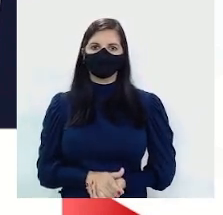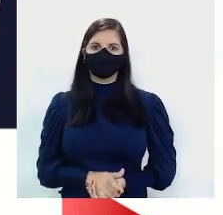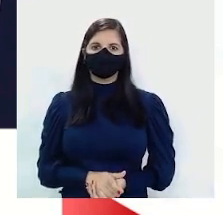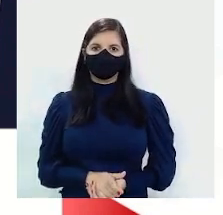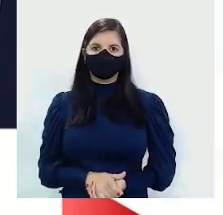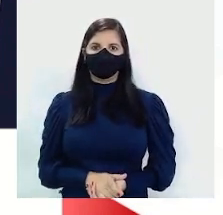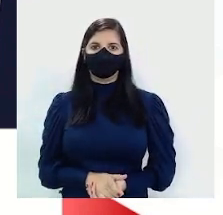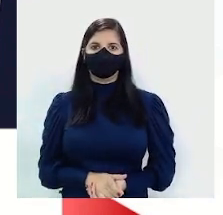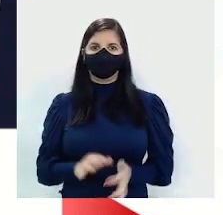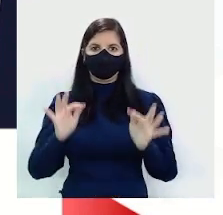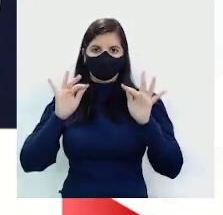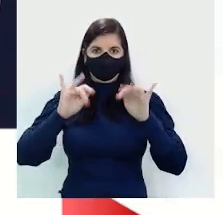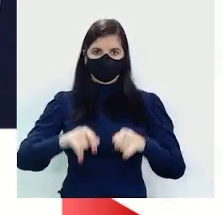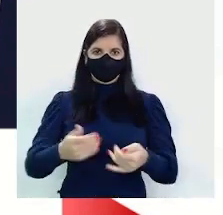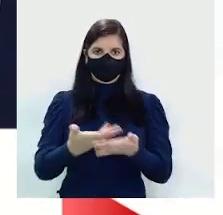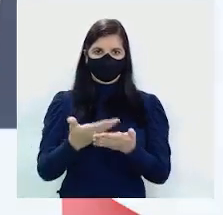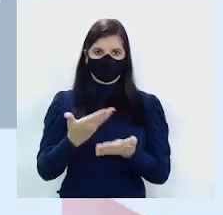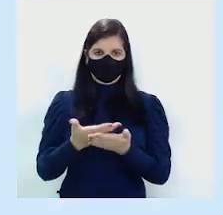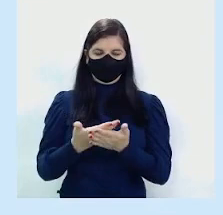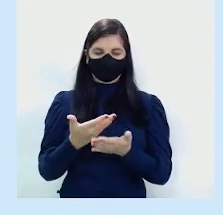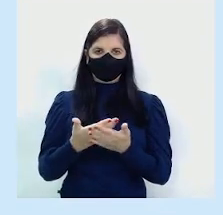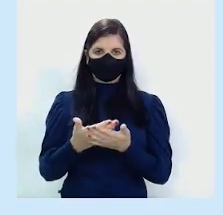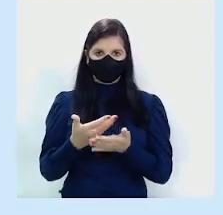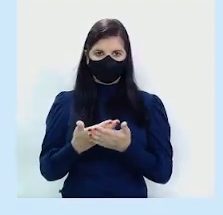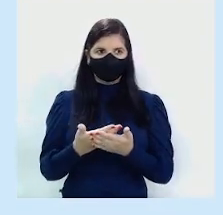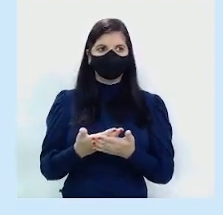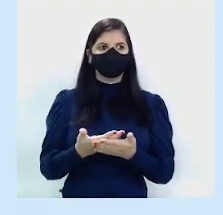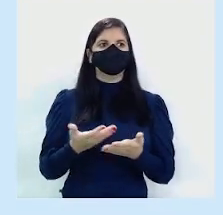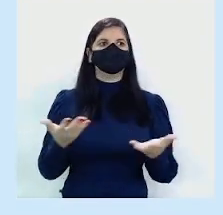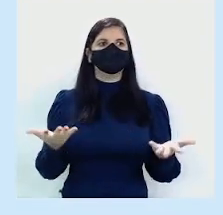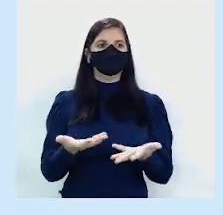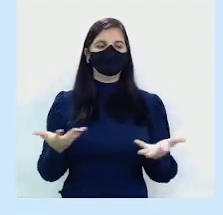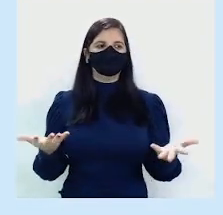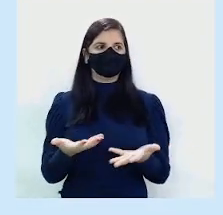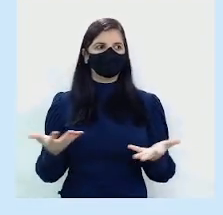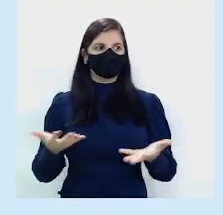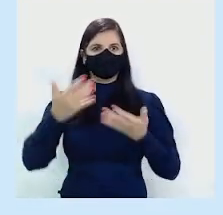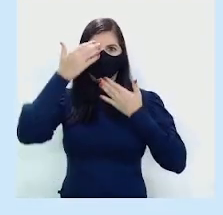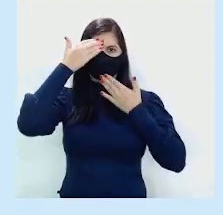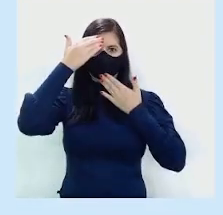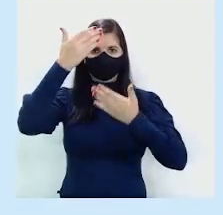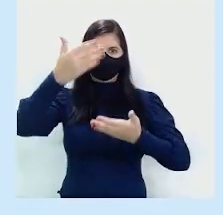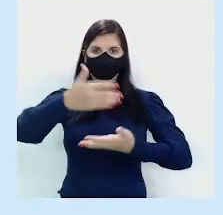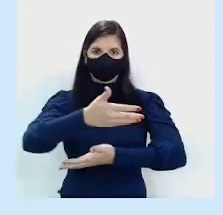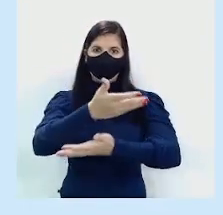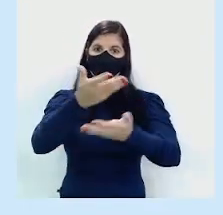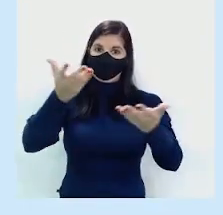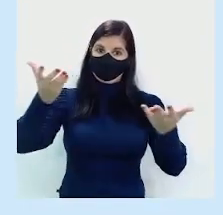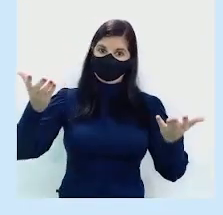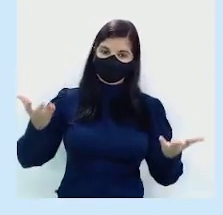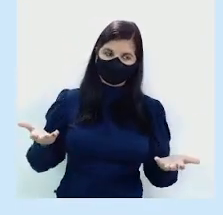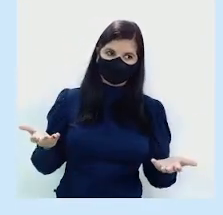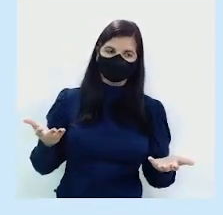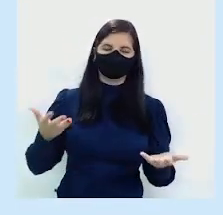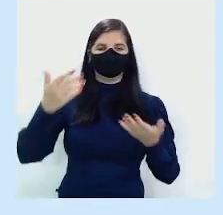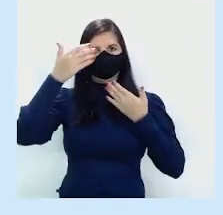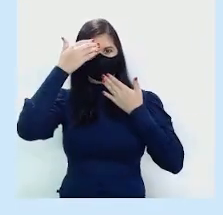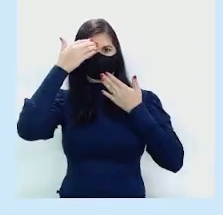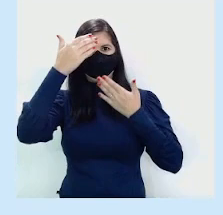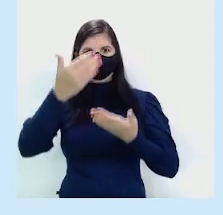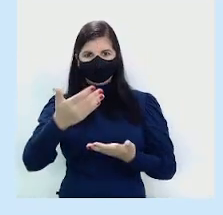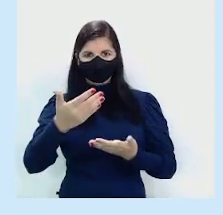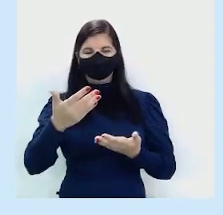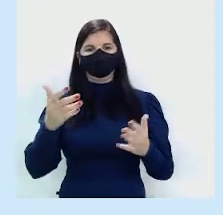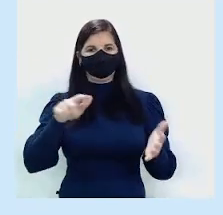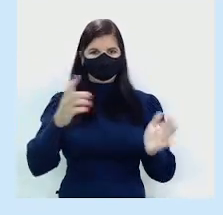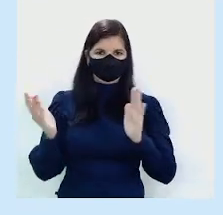gente, finalizamos aqui hoje o nosso estudo, certo? Queria agradecer a cada um de vocês, agradecer por